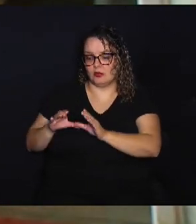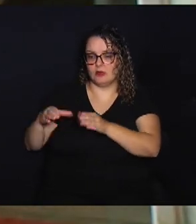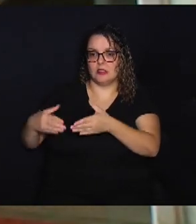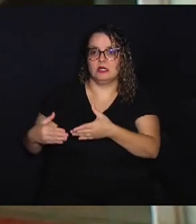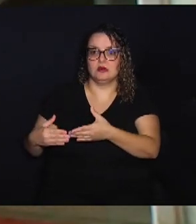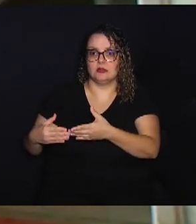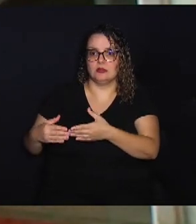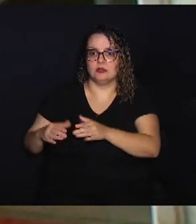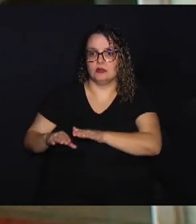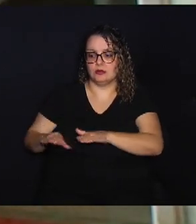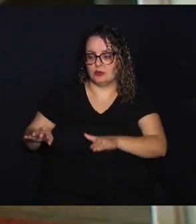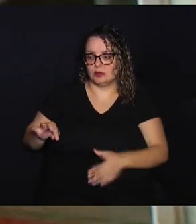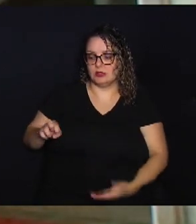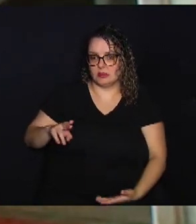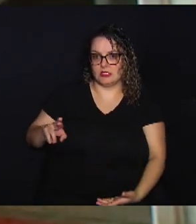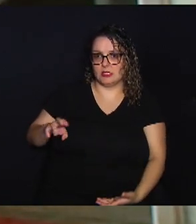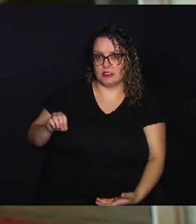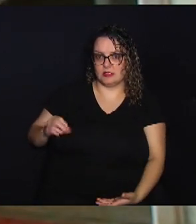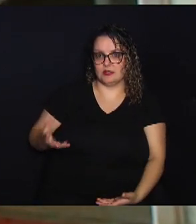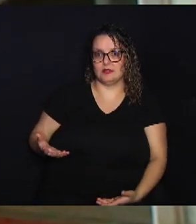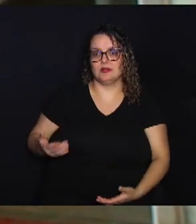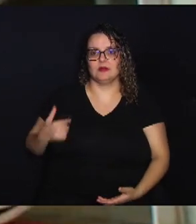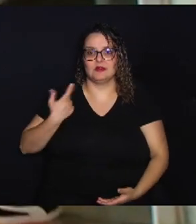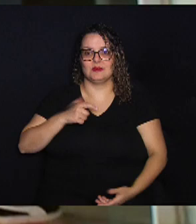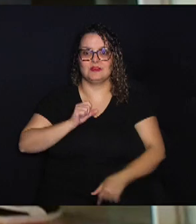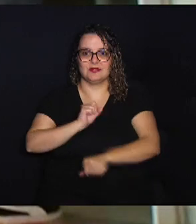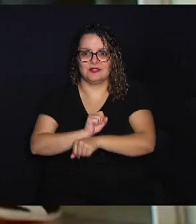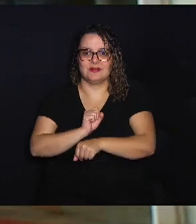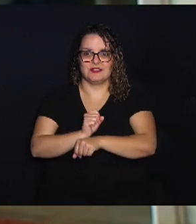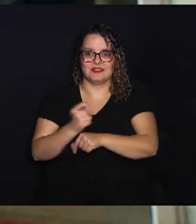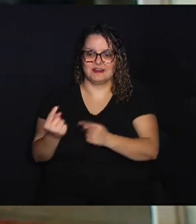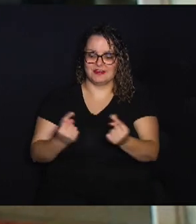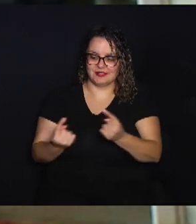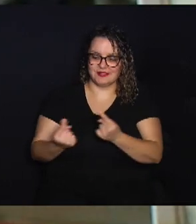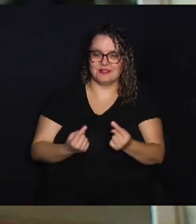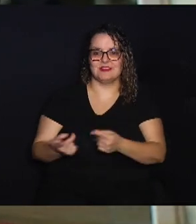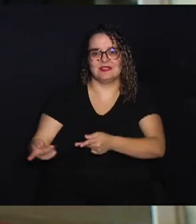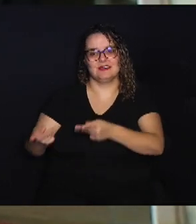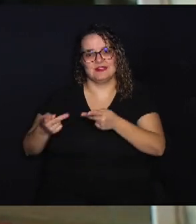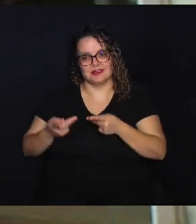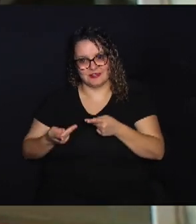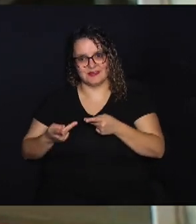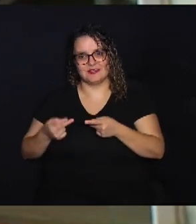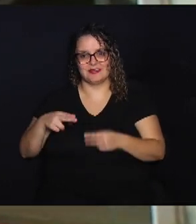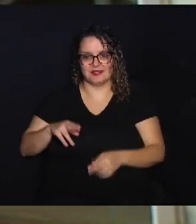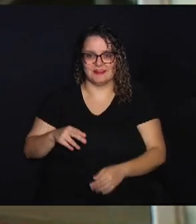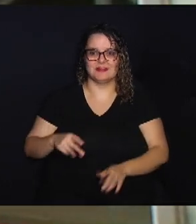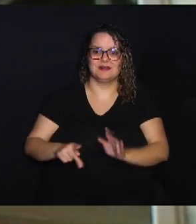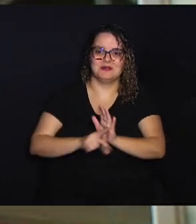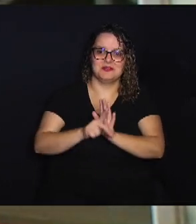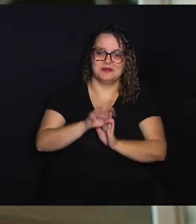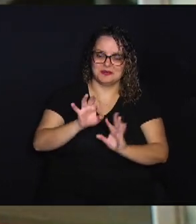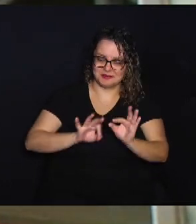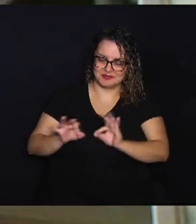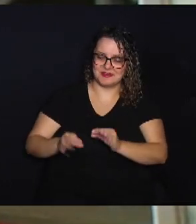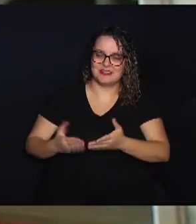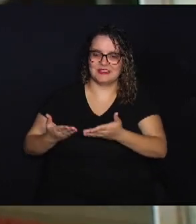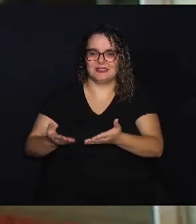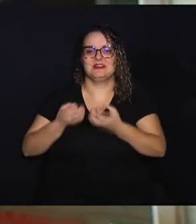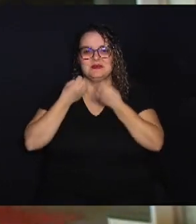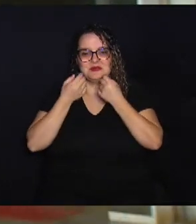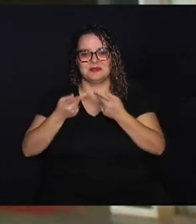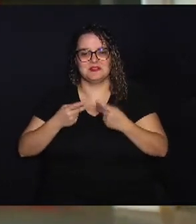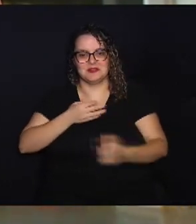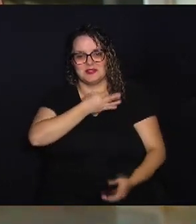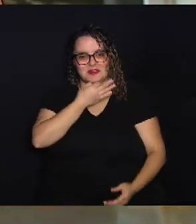no térreo, e estamos lá aguardando, se alguém quiser nos visitar ou enviar projetos, serão muito bem-vindos.